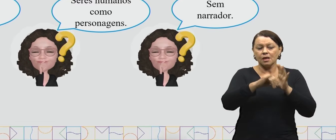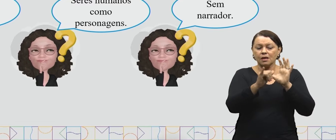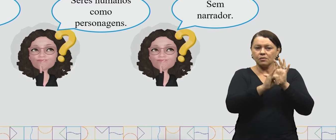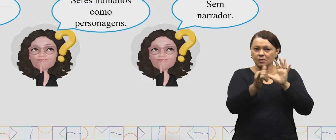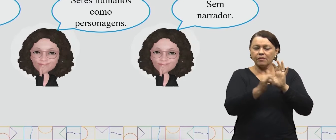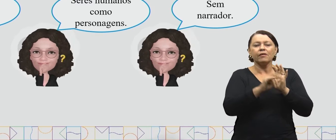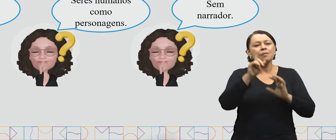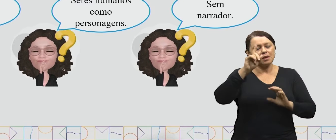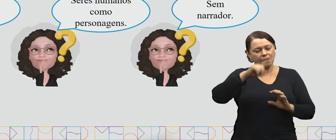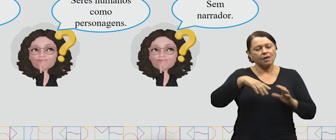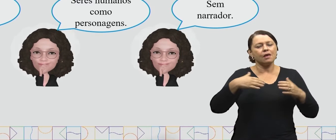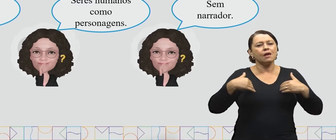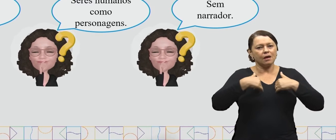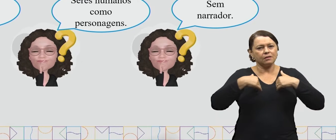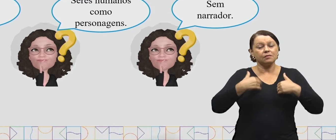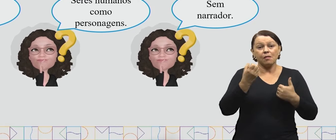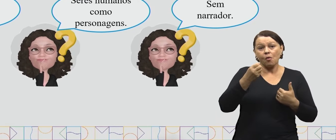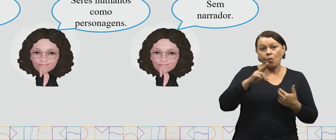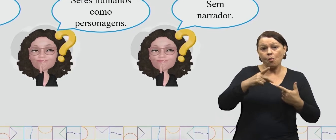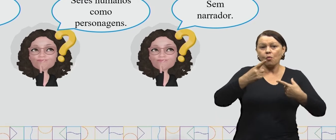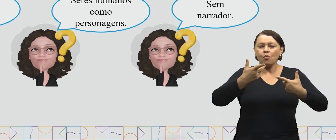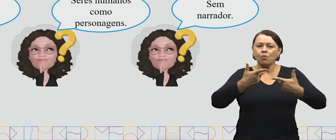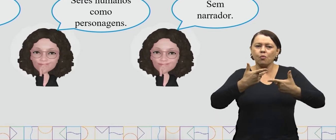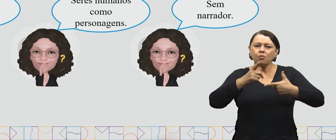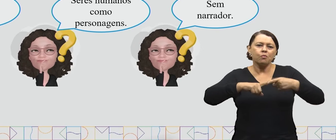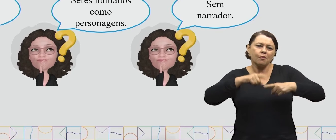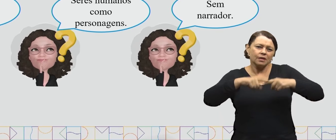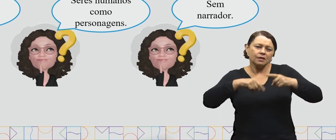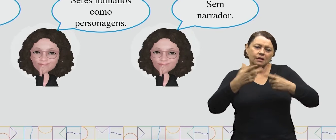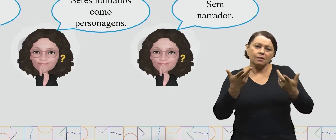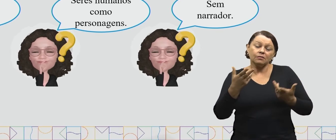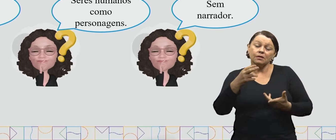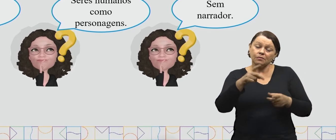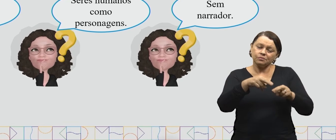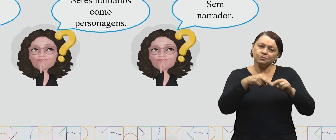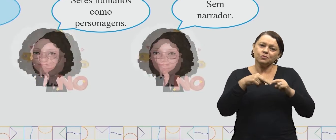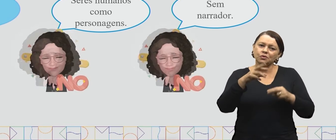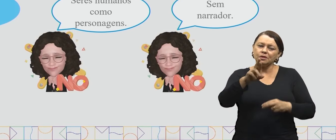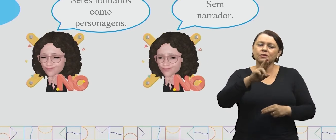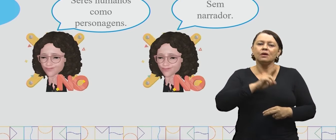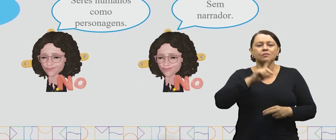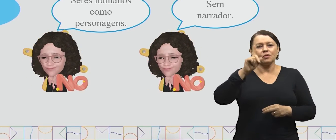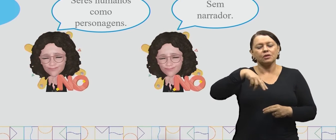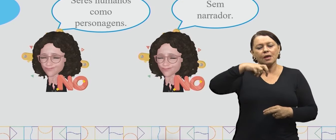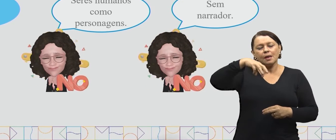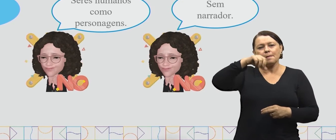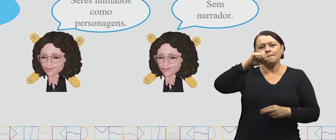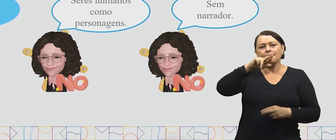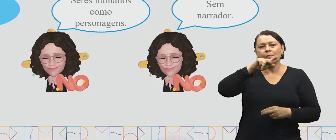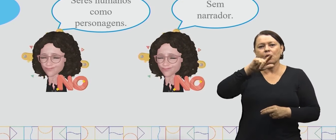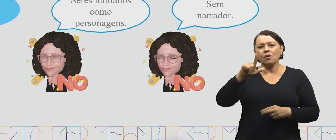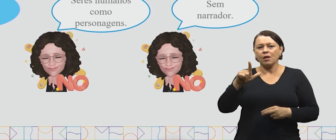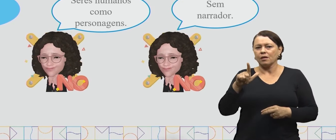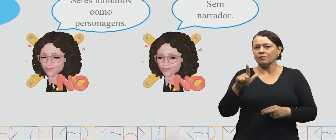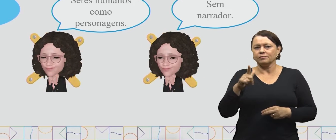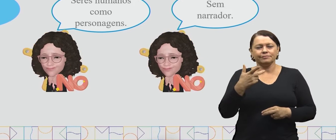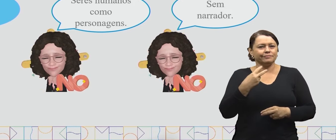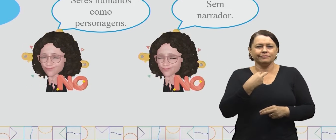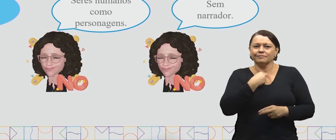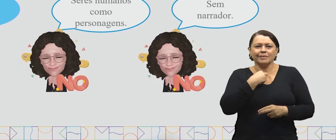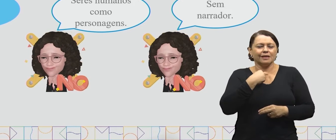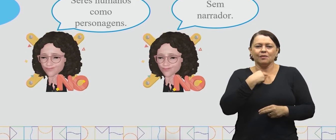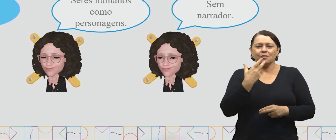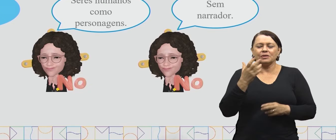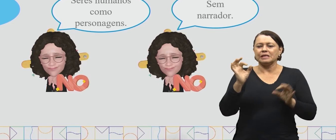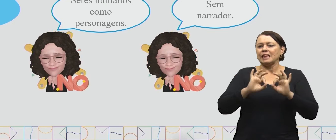precisam ser animais ou objetos. Então, nós temos como resposta a moral da história. Não pode ser a opção